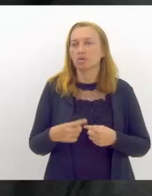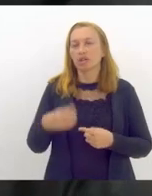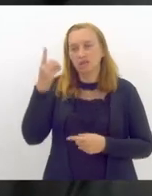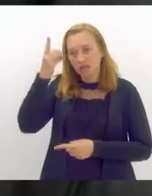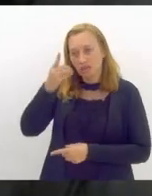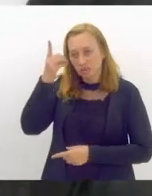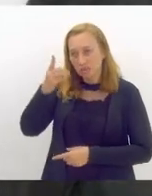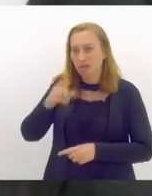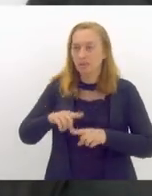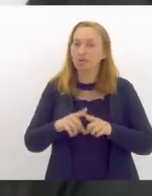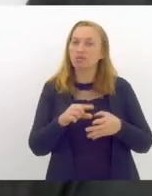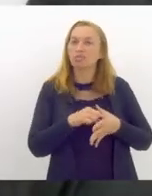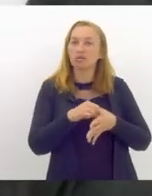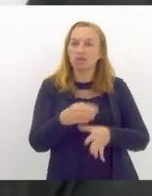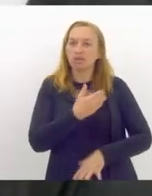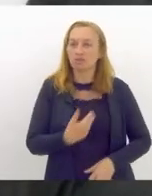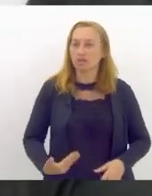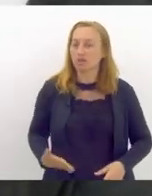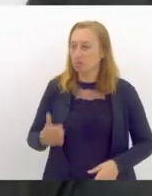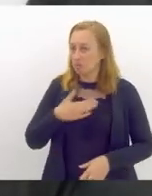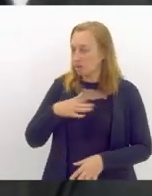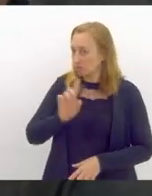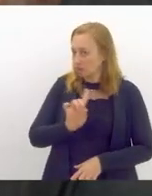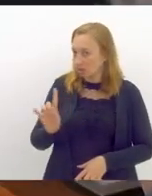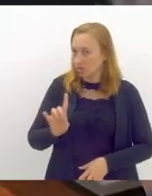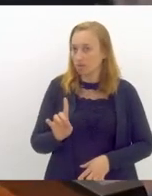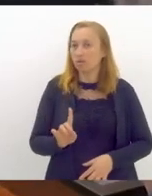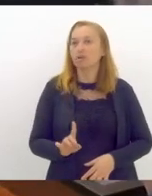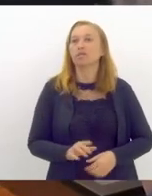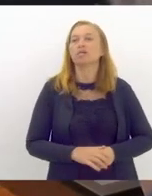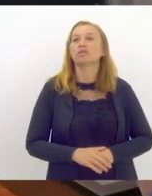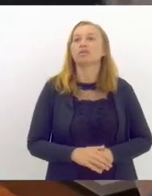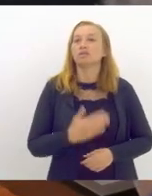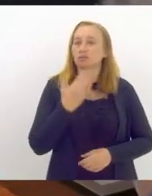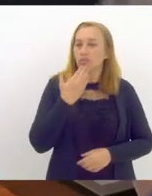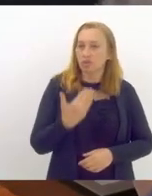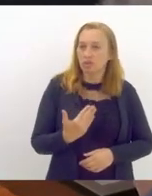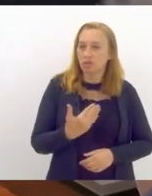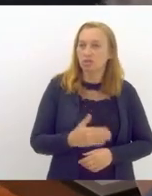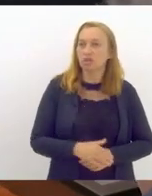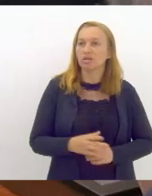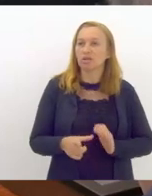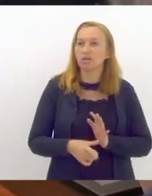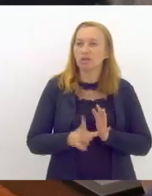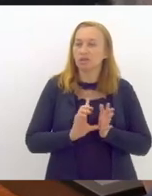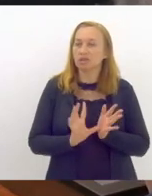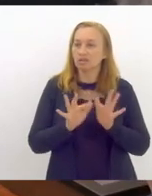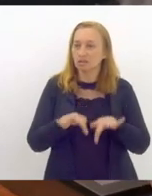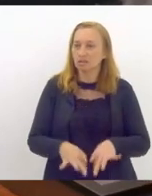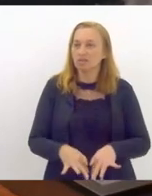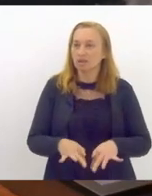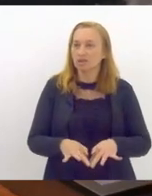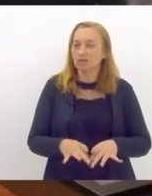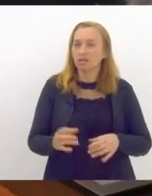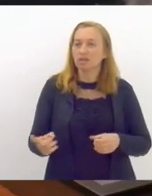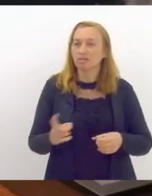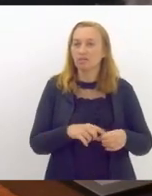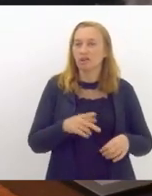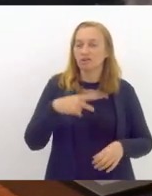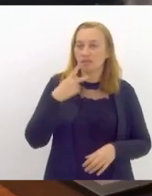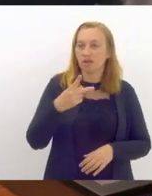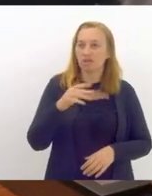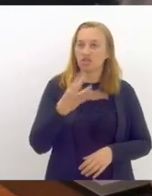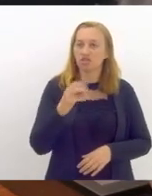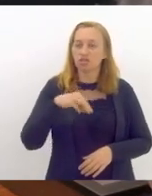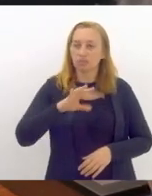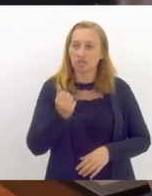como líder do governo não é meu líder mas fiz esse apelo e antes de encerrado devolva a palavra Deputado